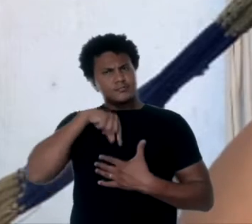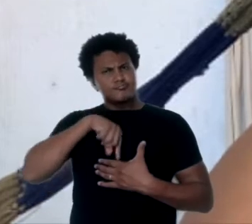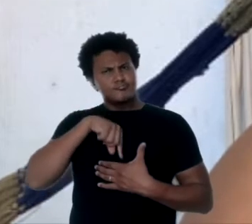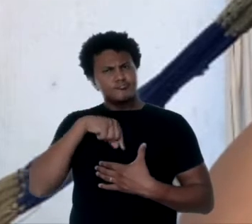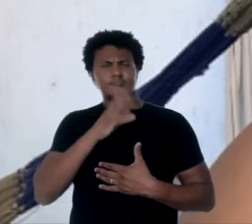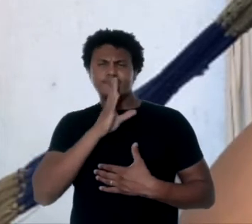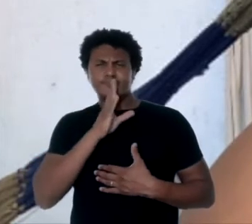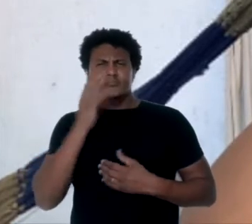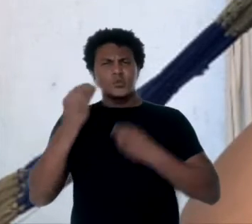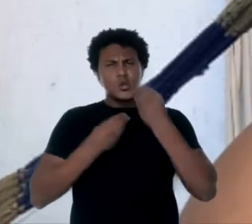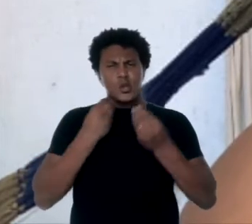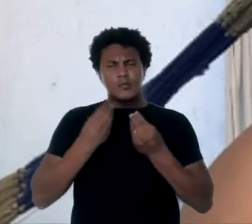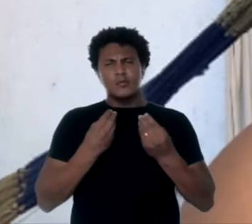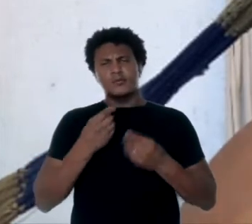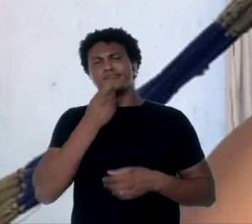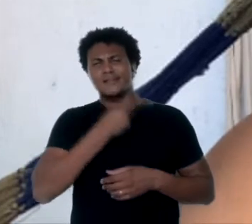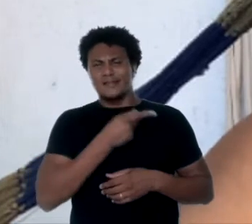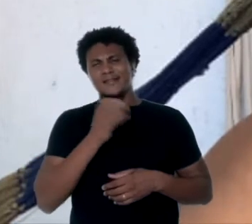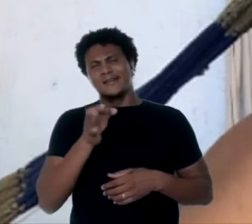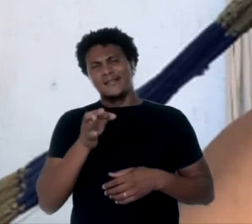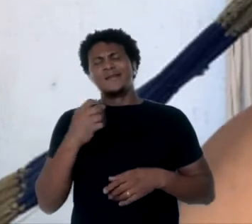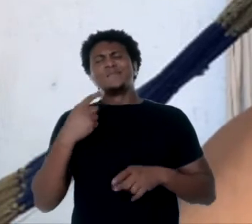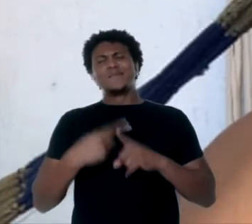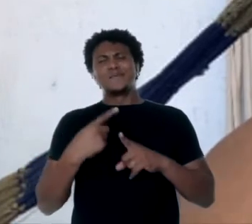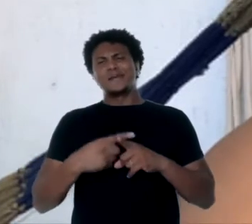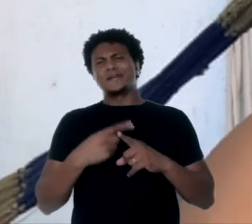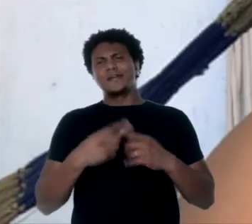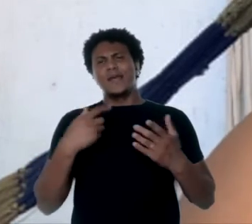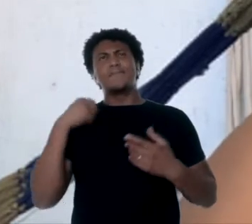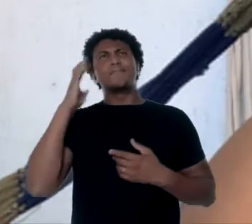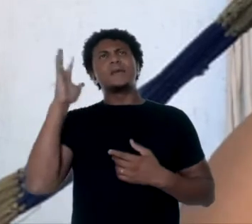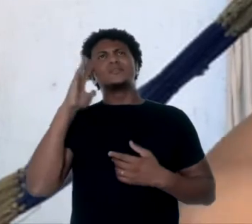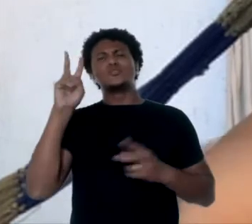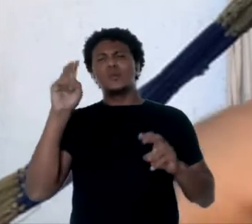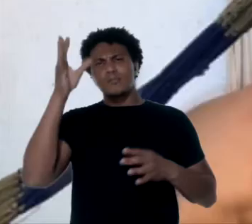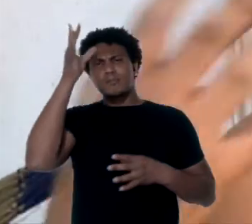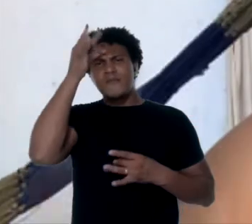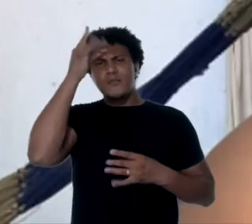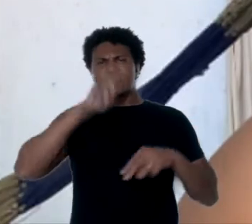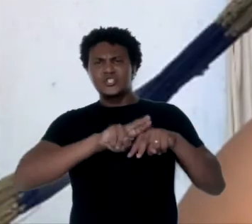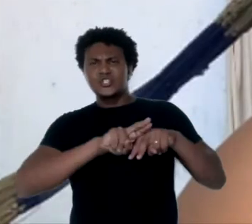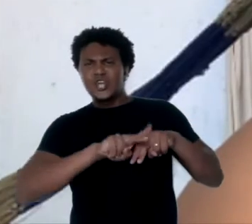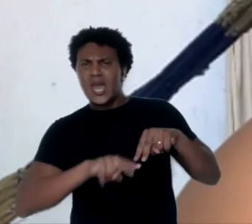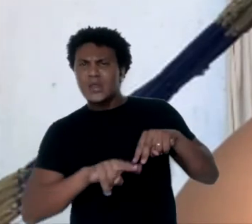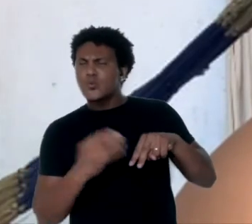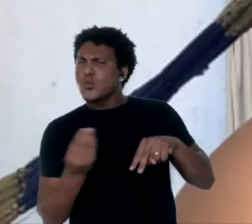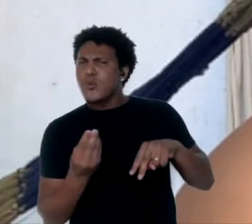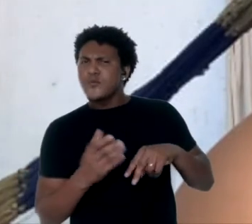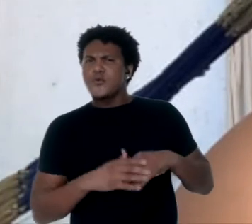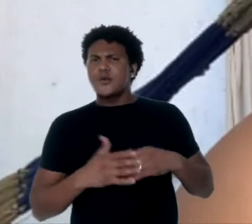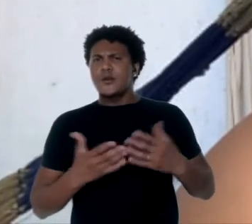a me conhecer um pouquinho mais e é engraçado porque a gente pensa muito sobre performatividade de